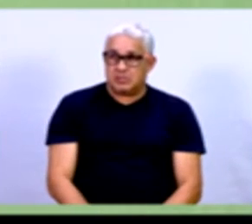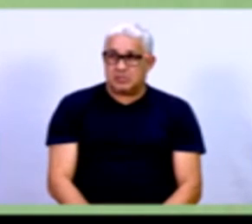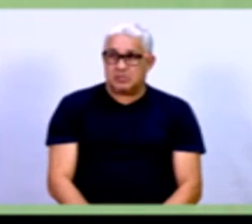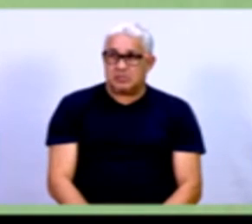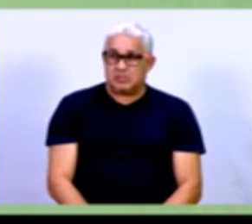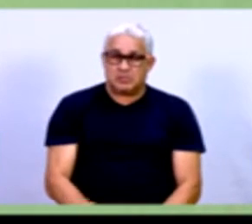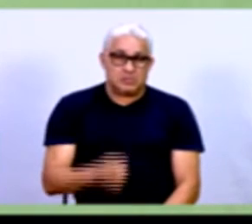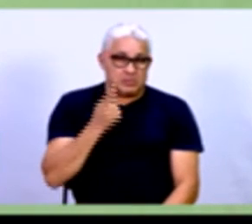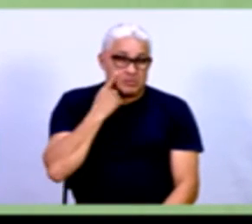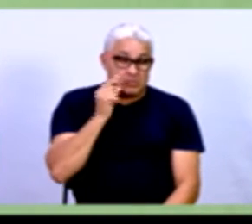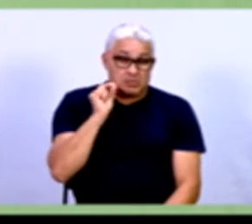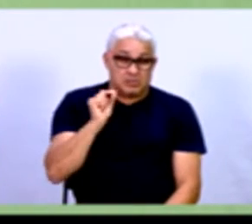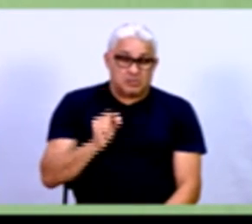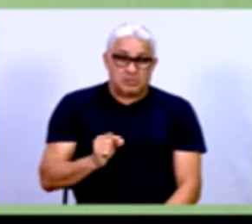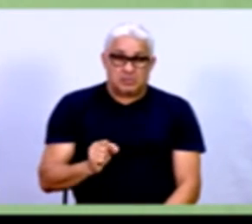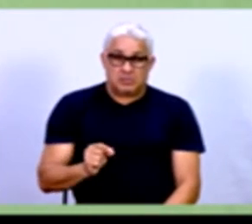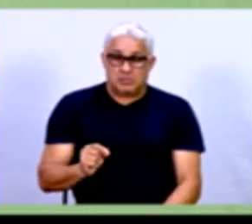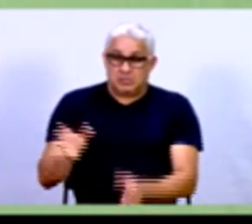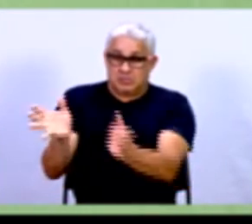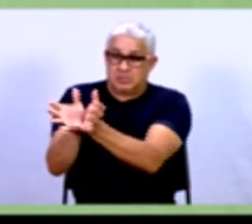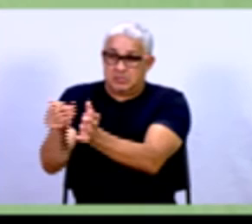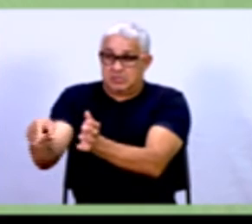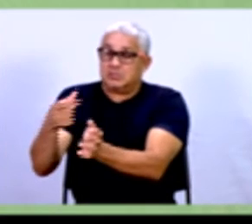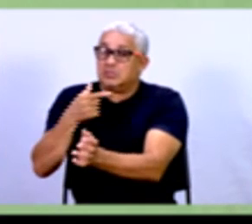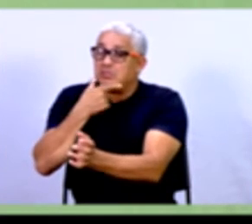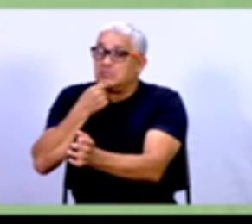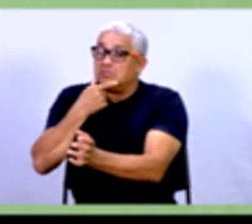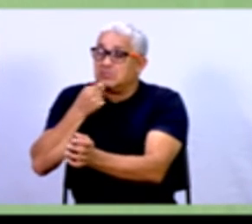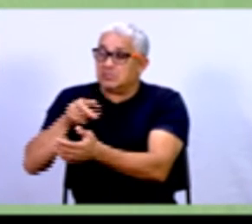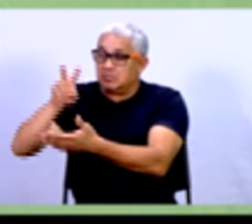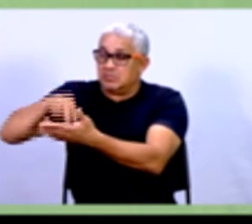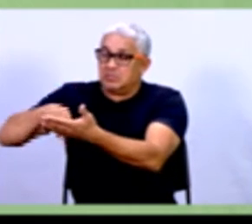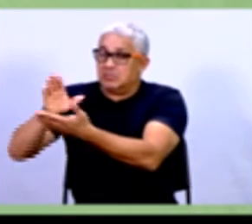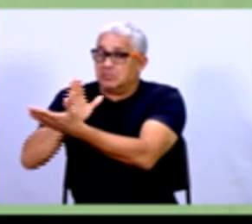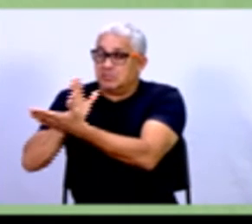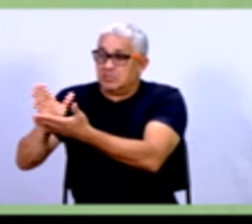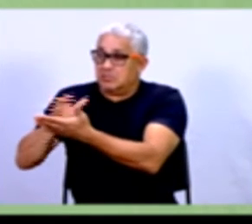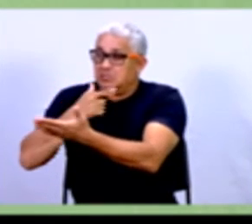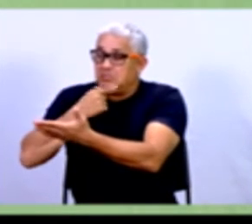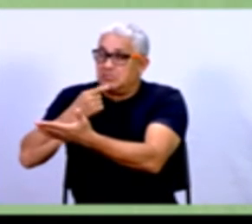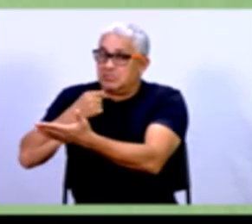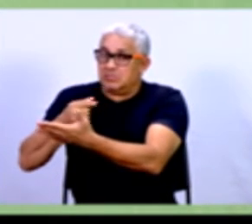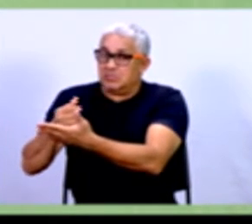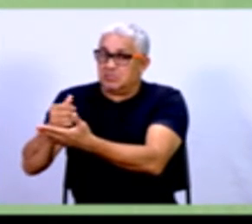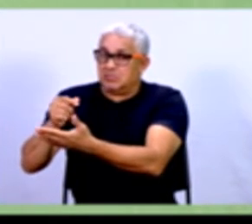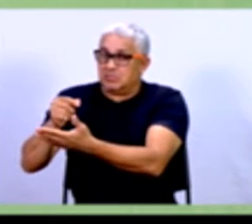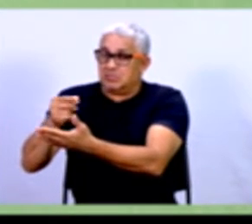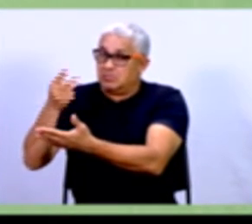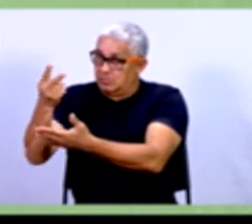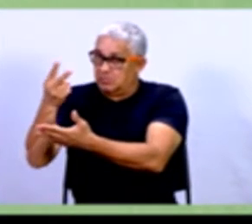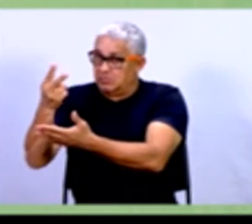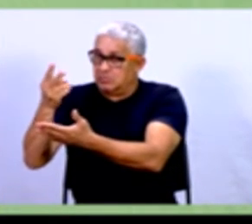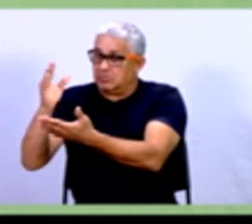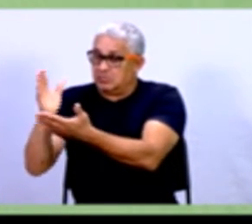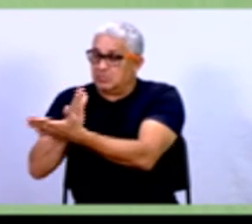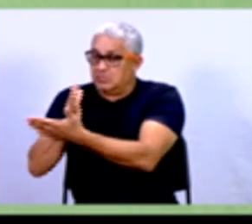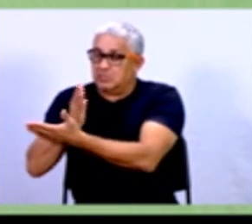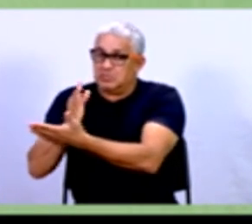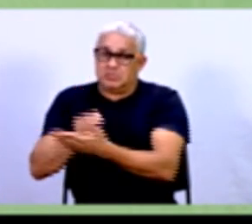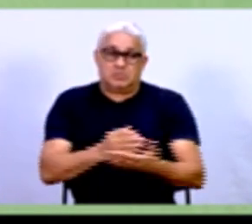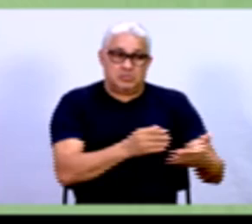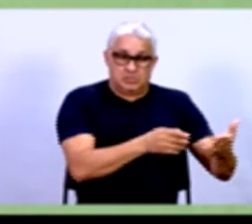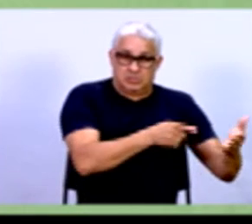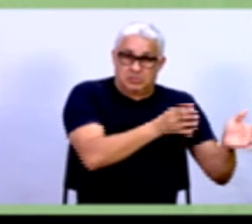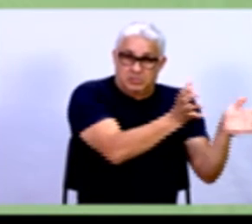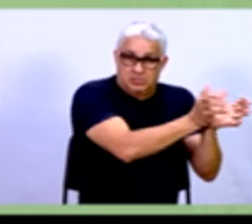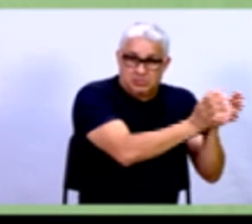que, entre os homens, a média de leitura foi de 2 livros. E entre as